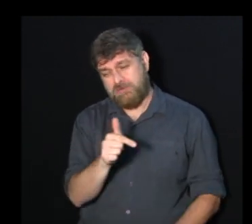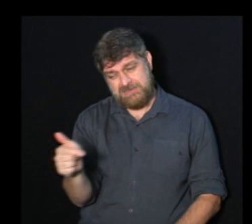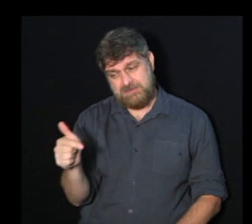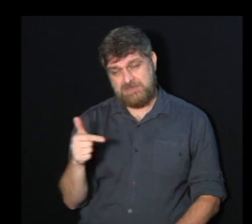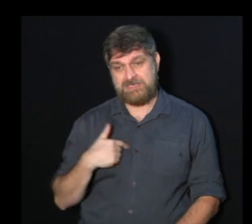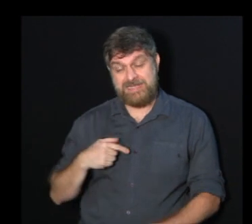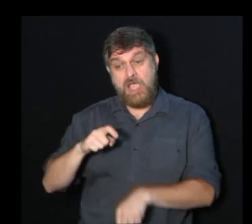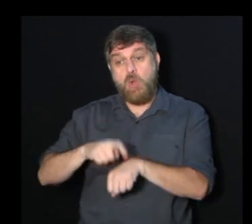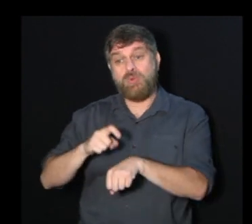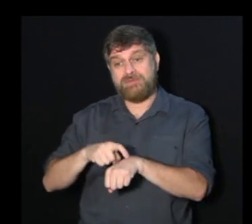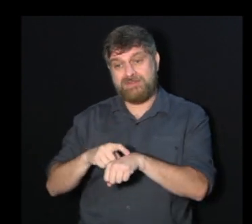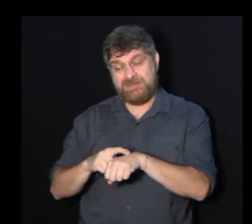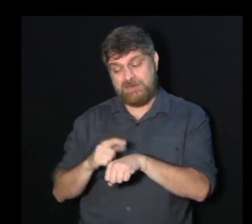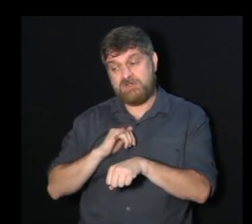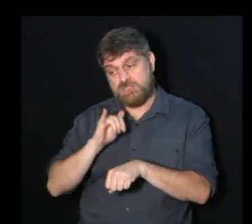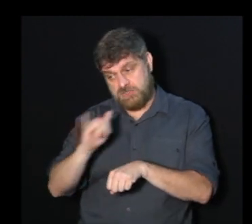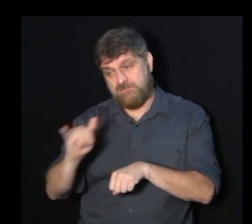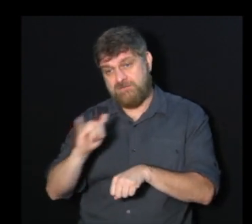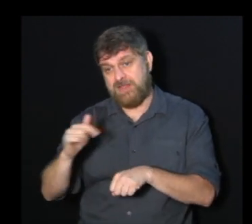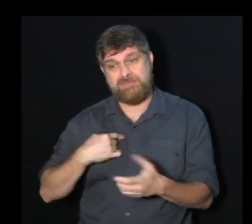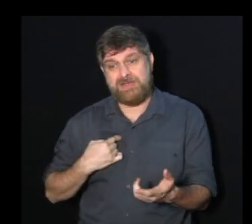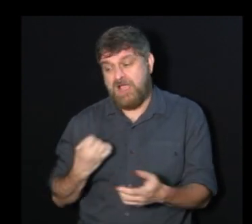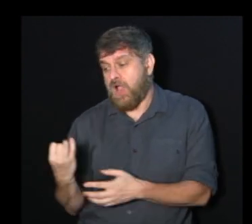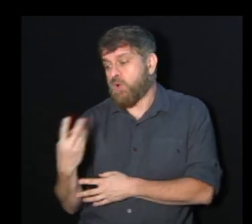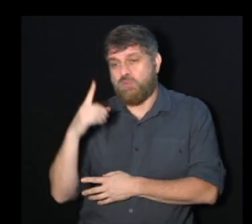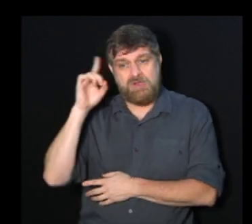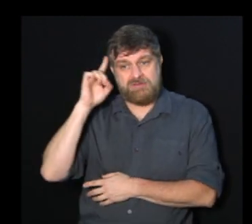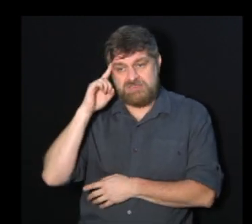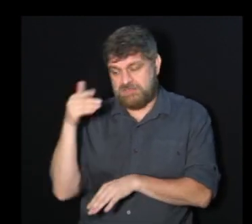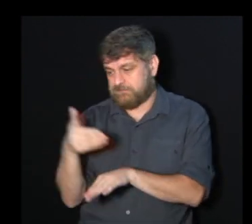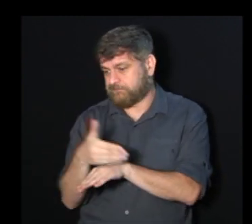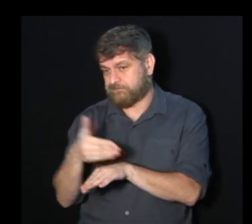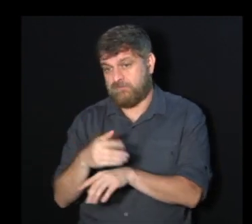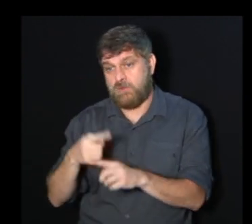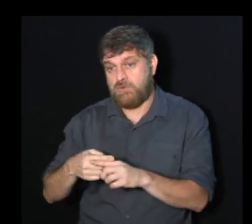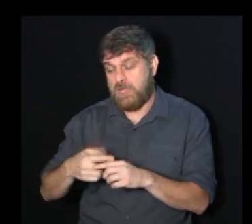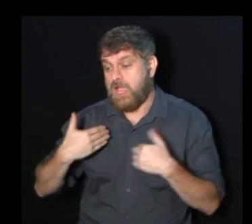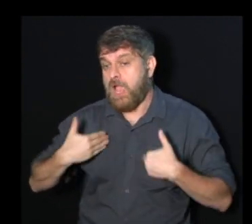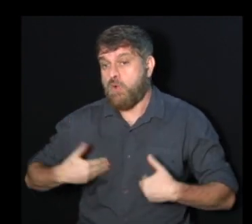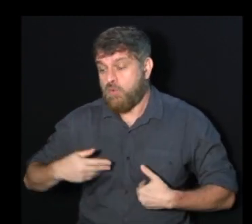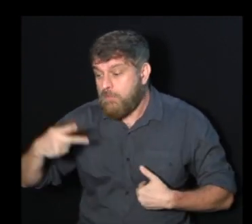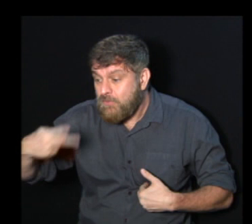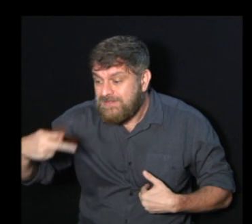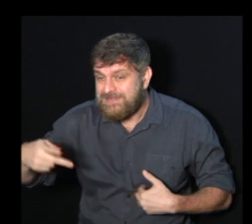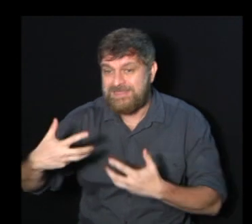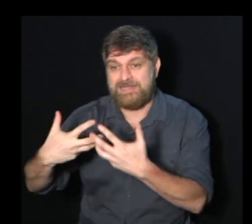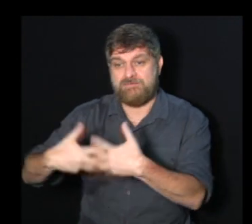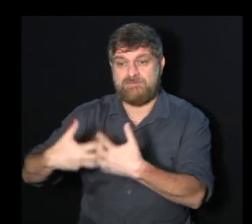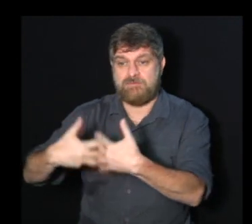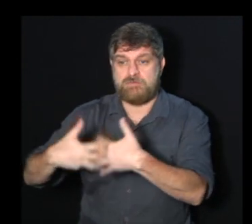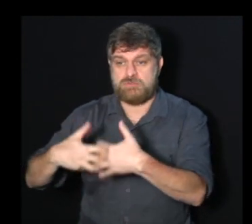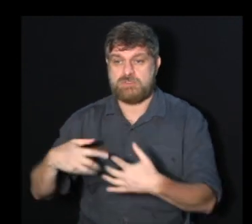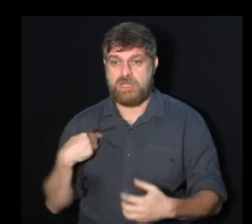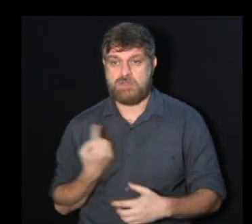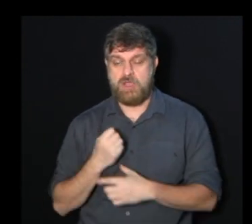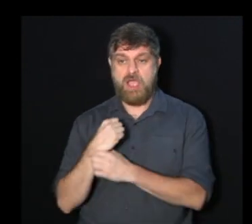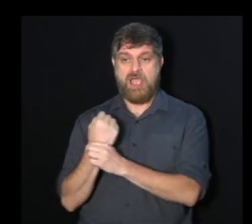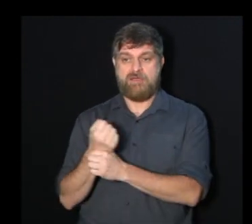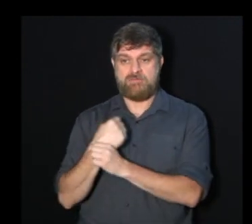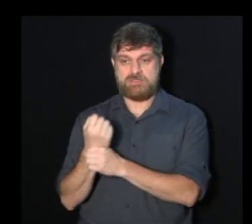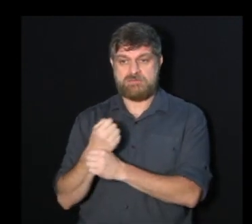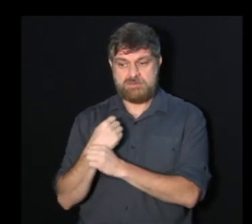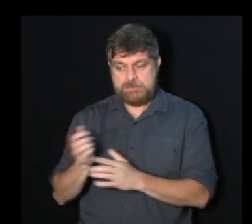né? Então, porque isso daí é o organismo dele que vai responder nesse período. A fisioterapia vai ajudar